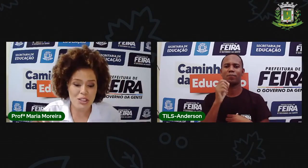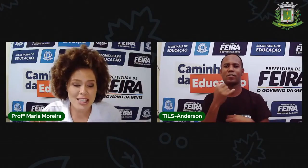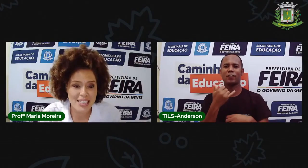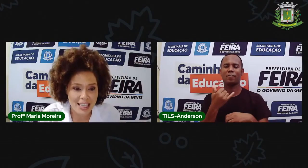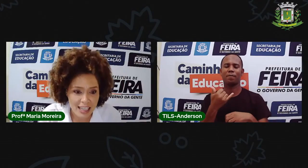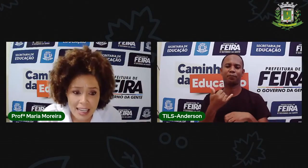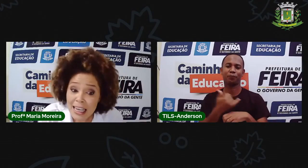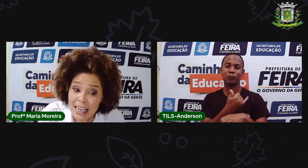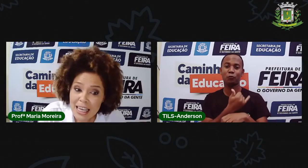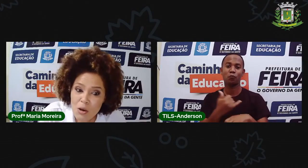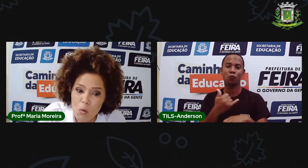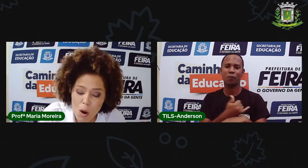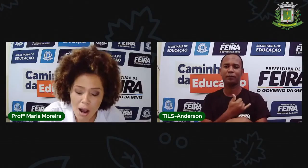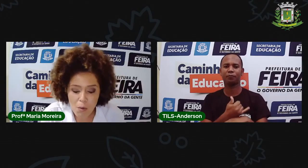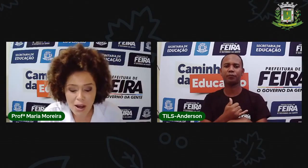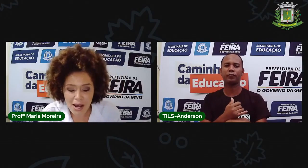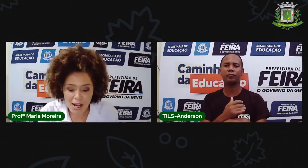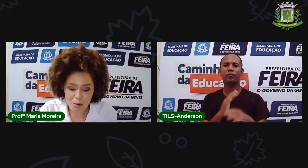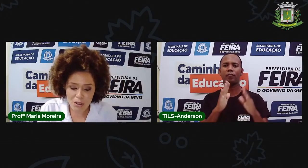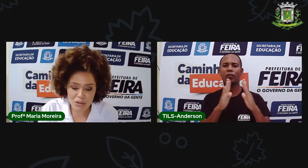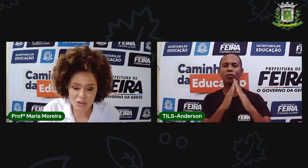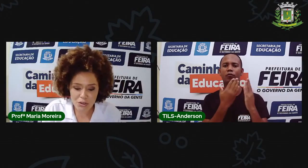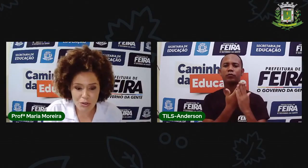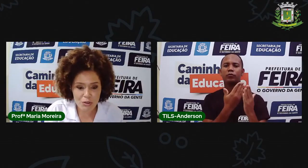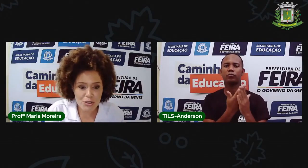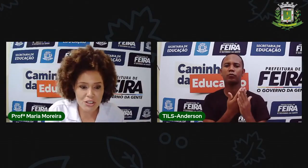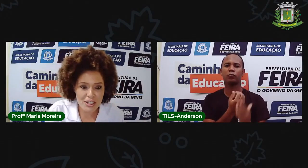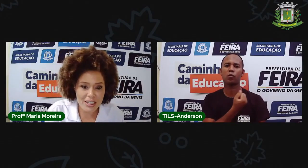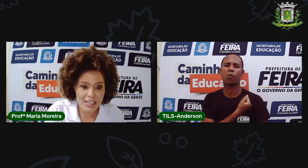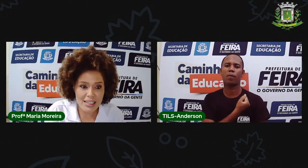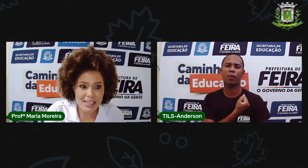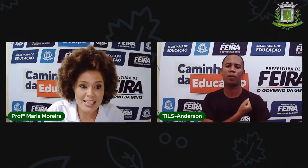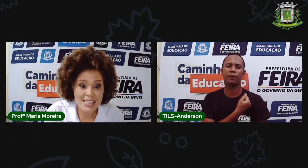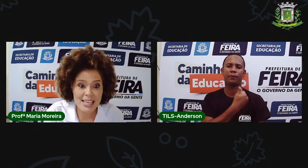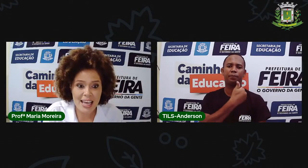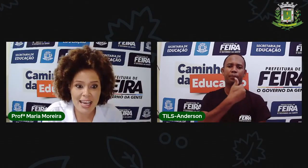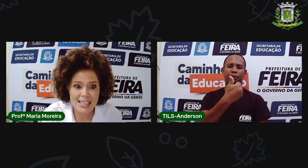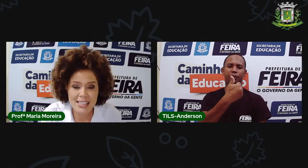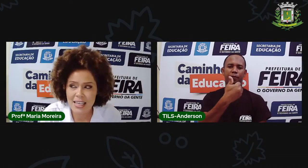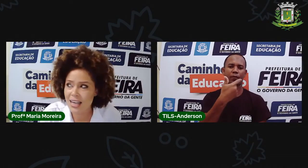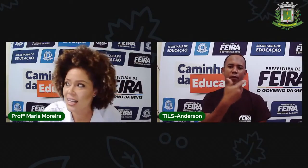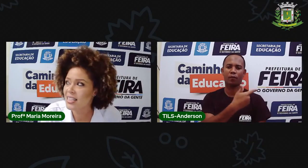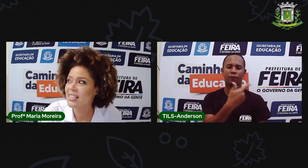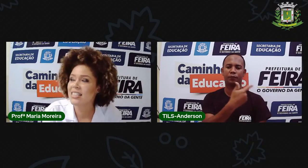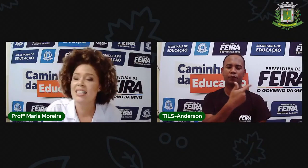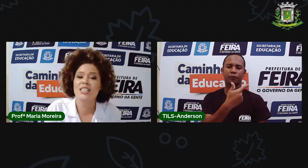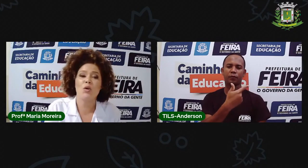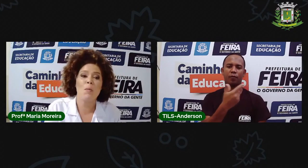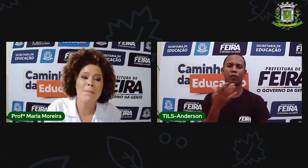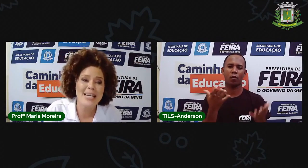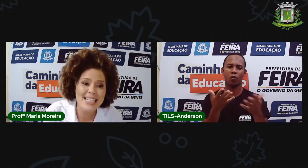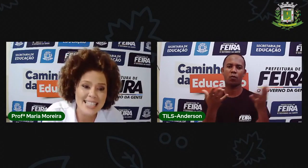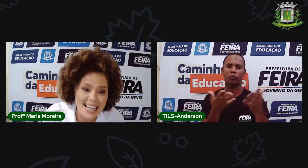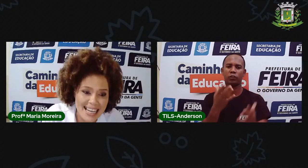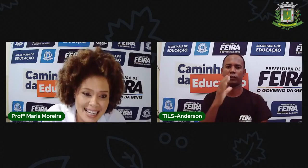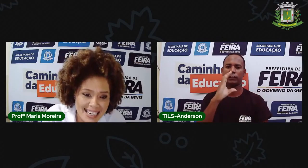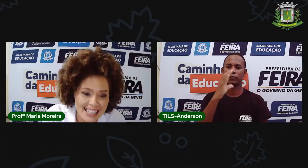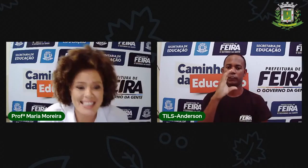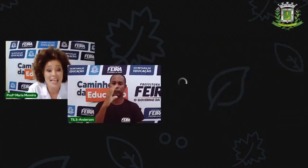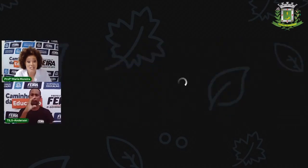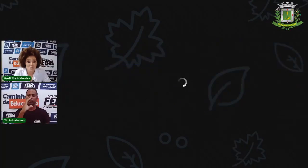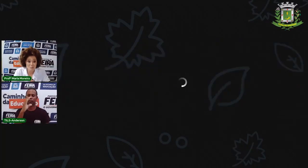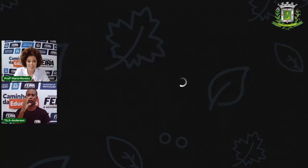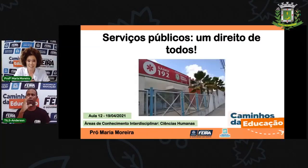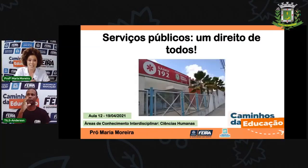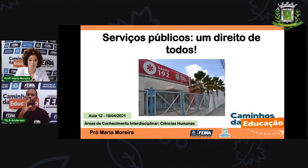número 12. E qual a aula de hoje? Ciências humanas.